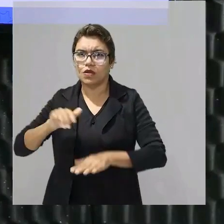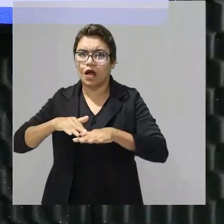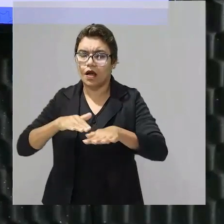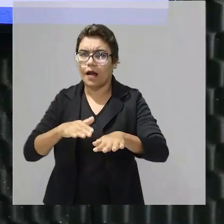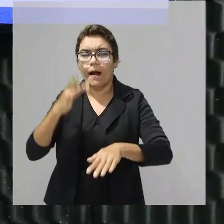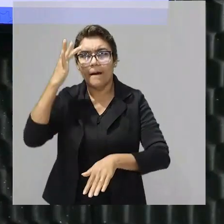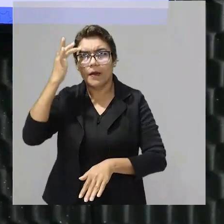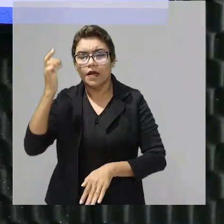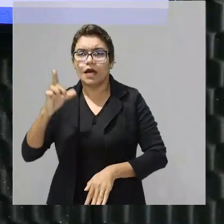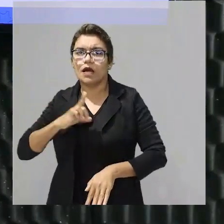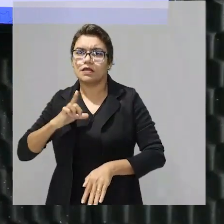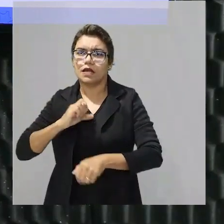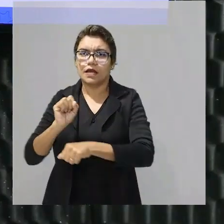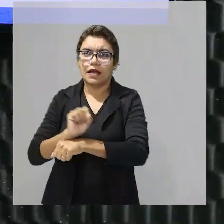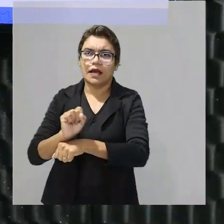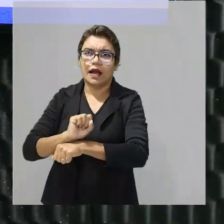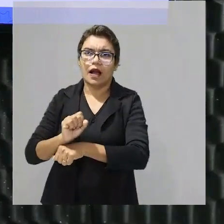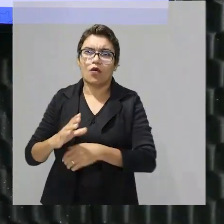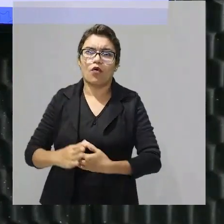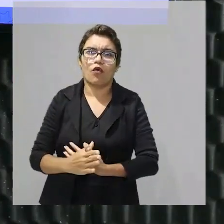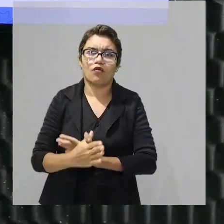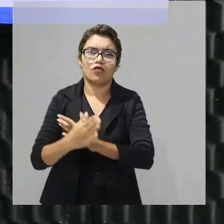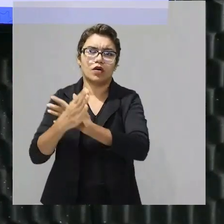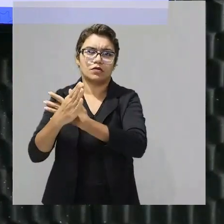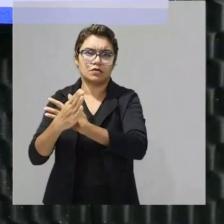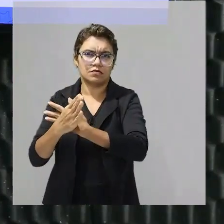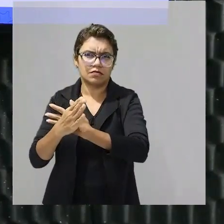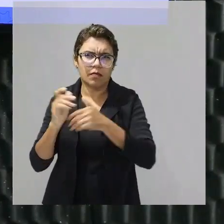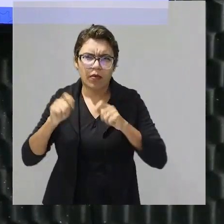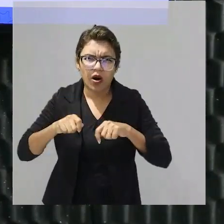ação concreta. Turma, ação